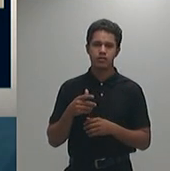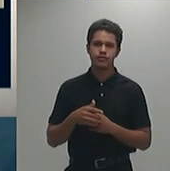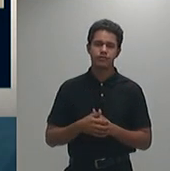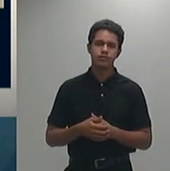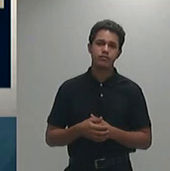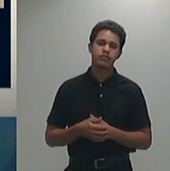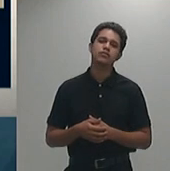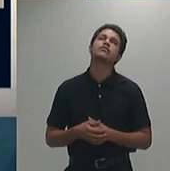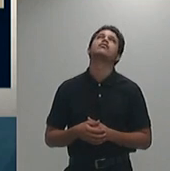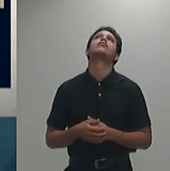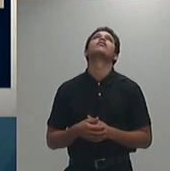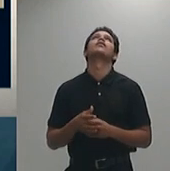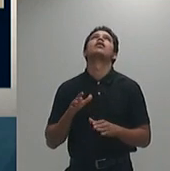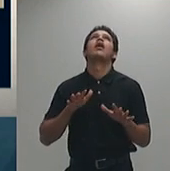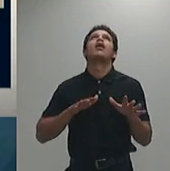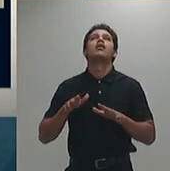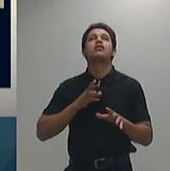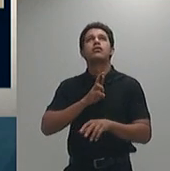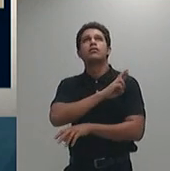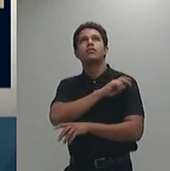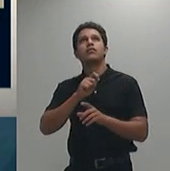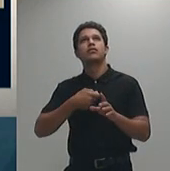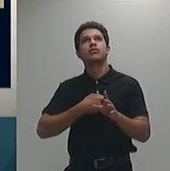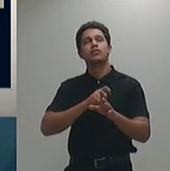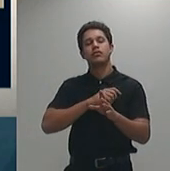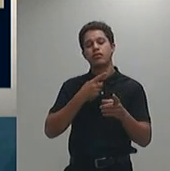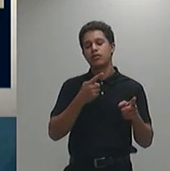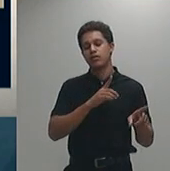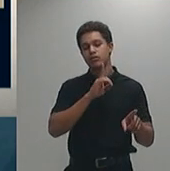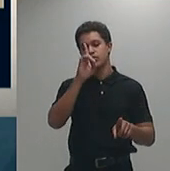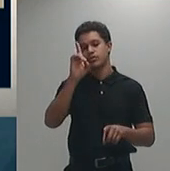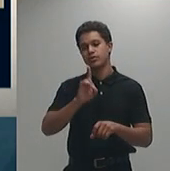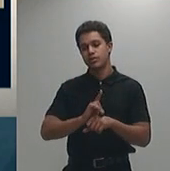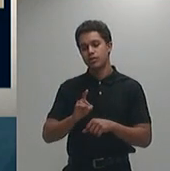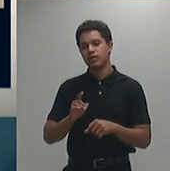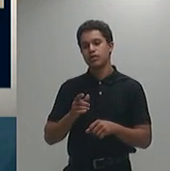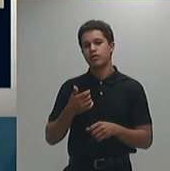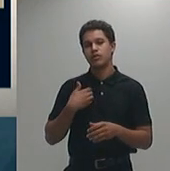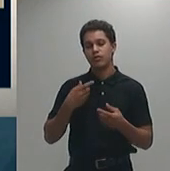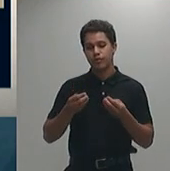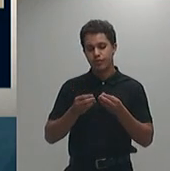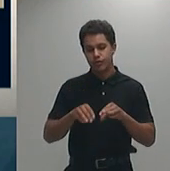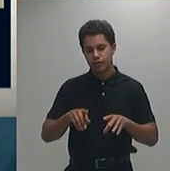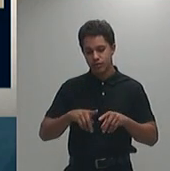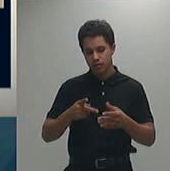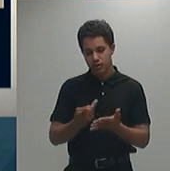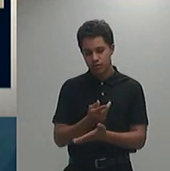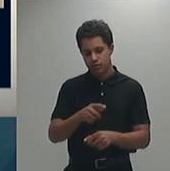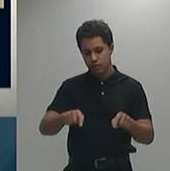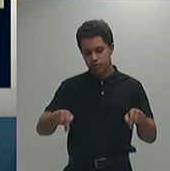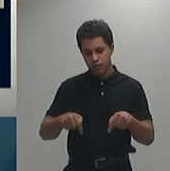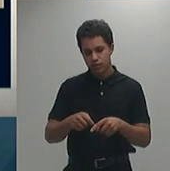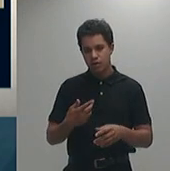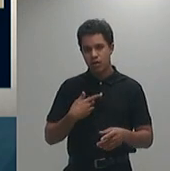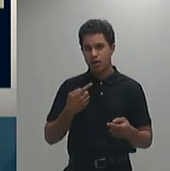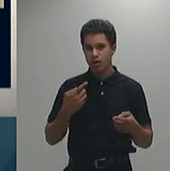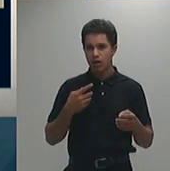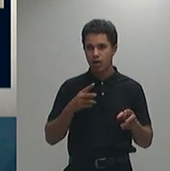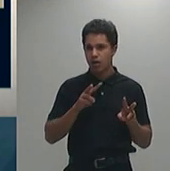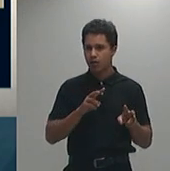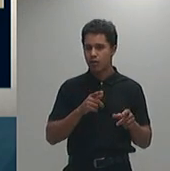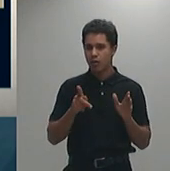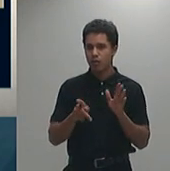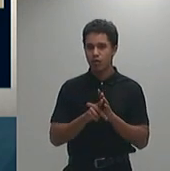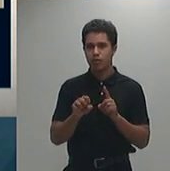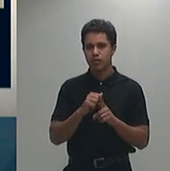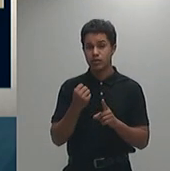ação de responsabilidade civil contra o diretor de sociedade por ações pelos prejuízos causados ao seu patrimônio compete a própria sociedade mas se essa não há pouco Zé